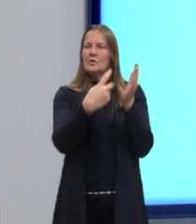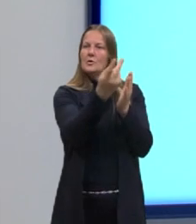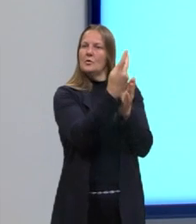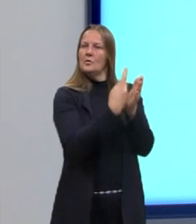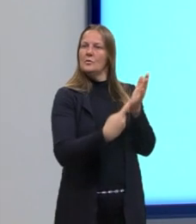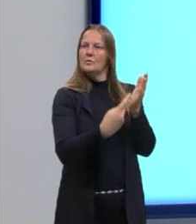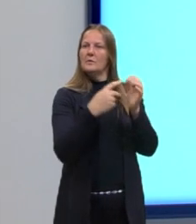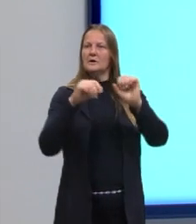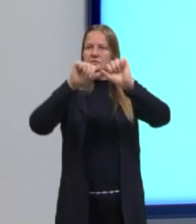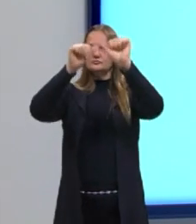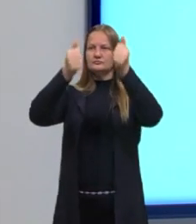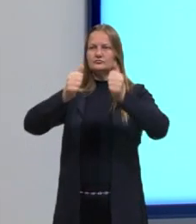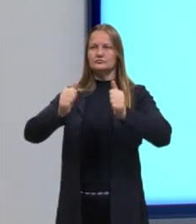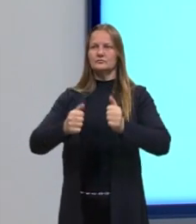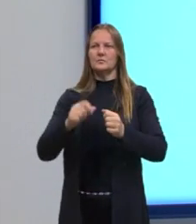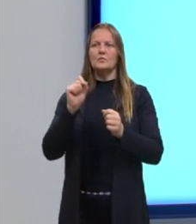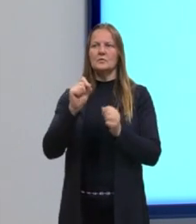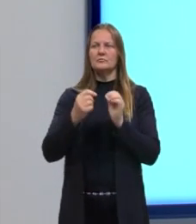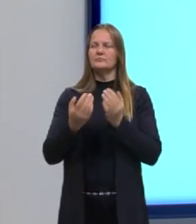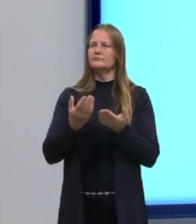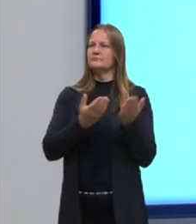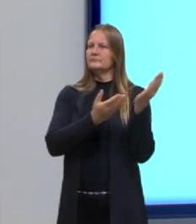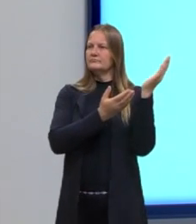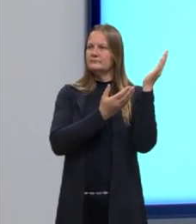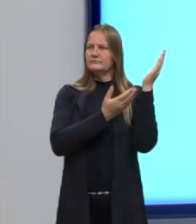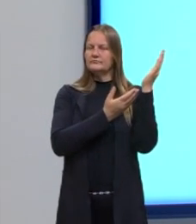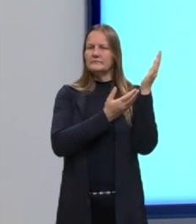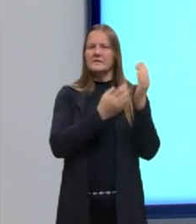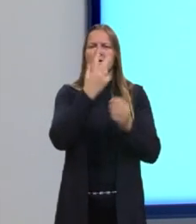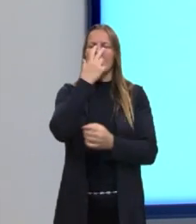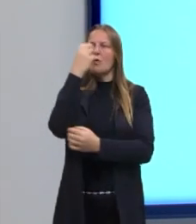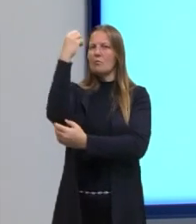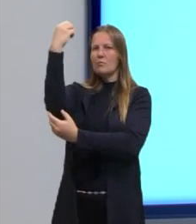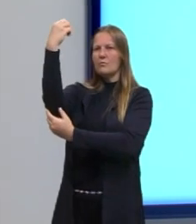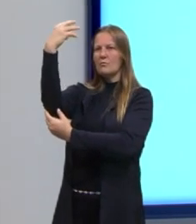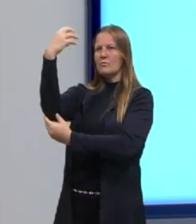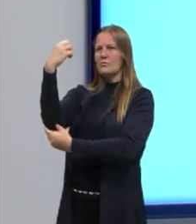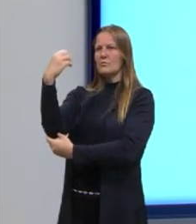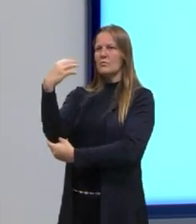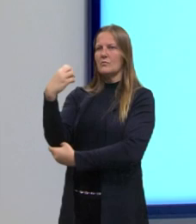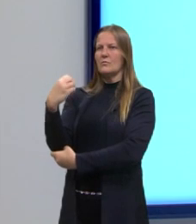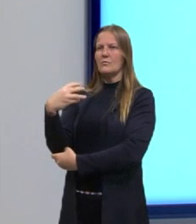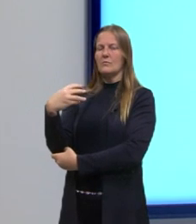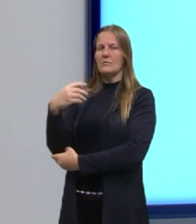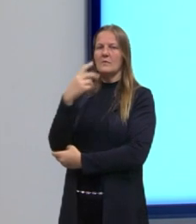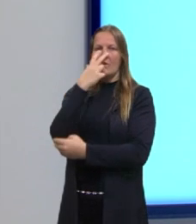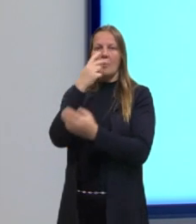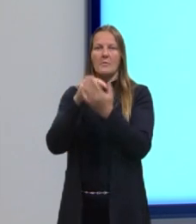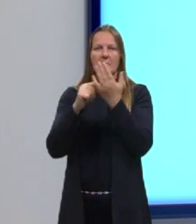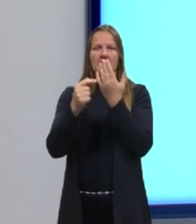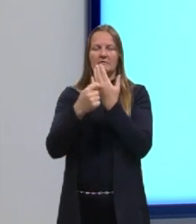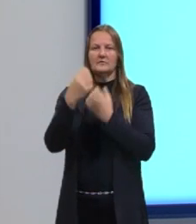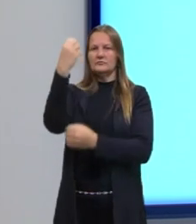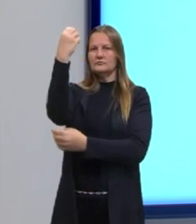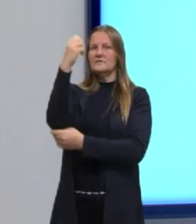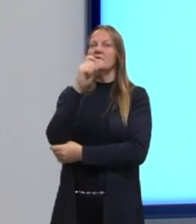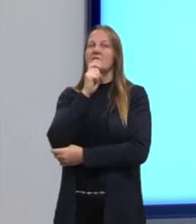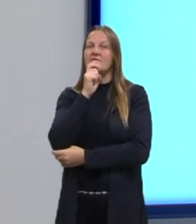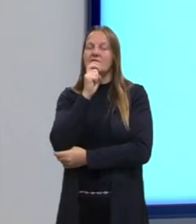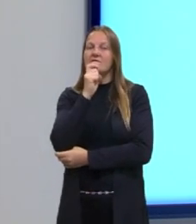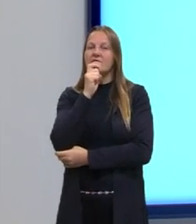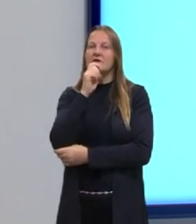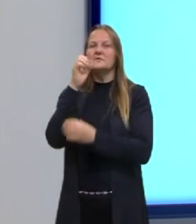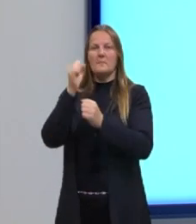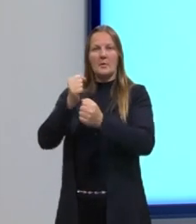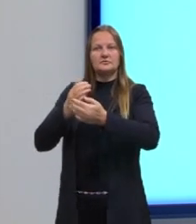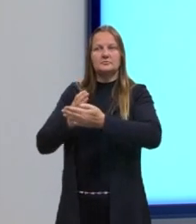figura que indica o seguinte vocês podem pensar num semáforo o semáforo o que que ele é quando ele tá verde a